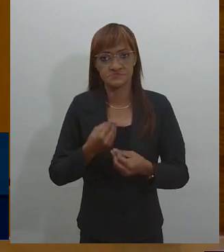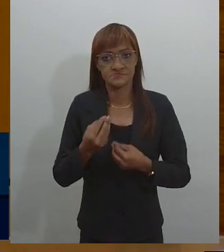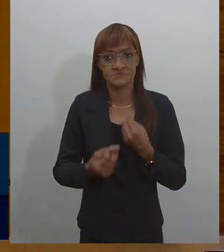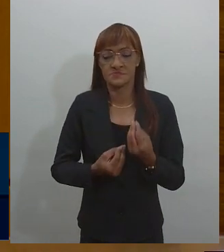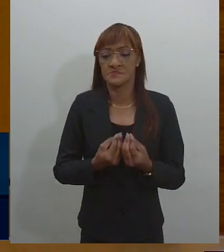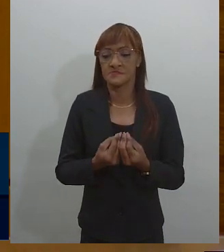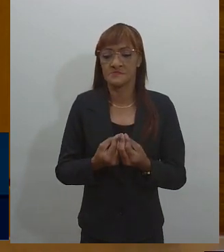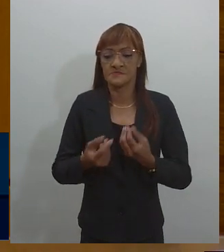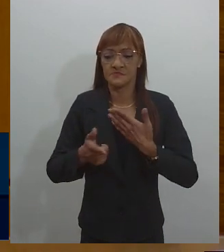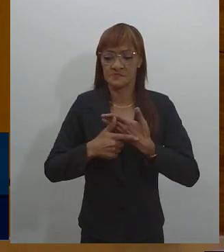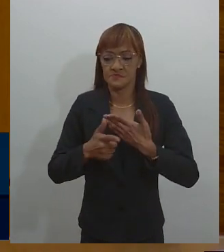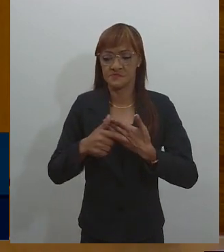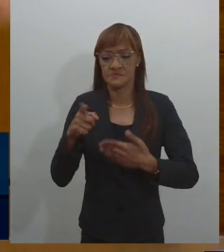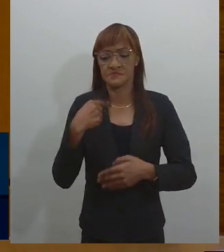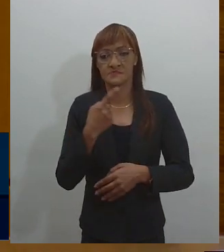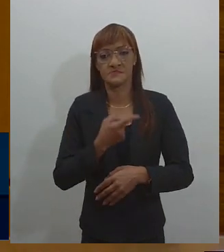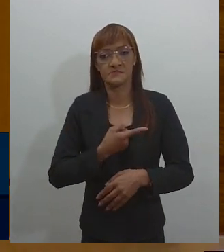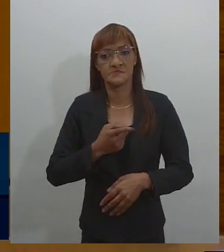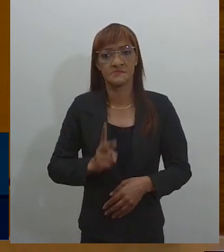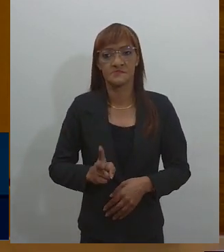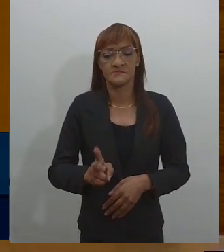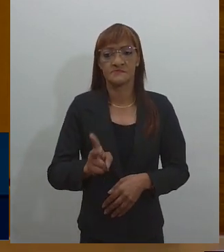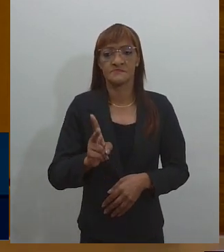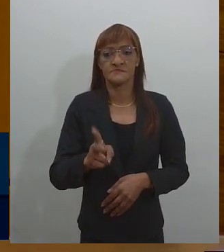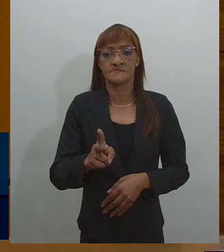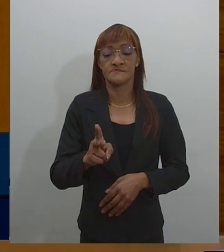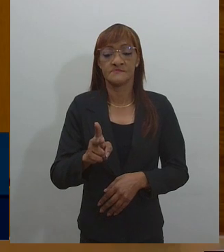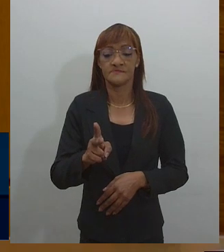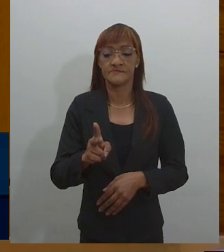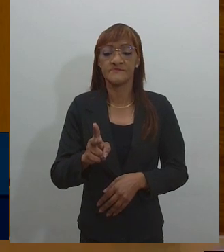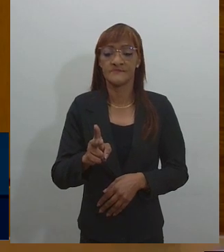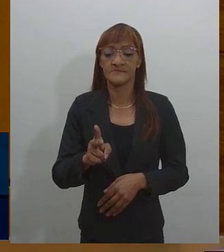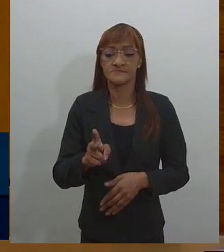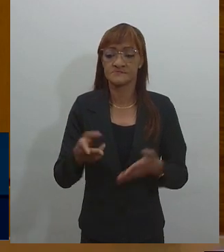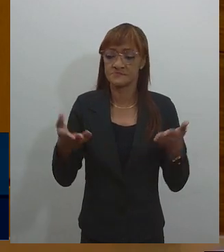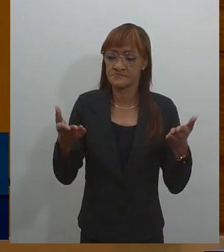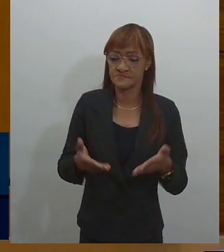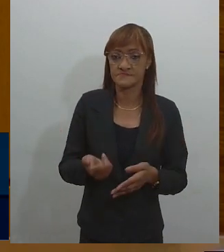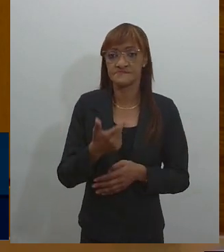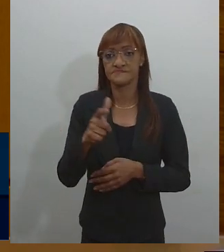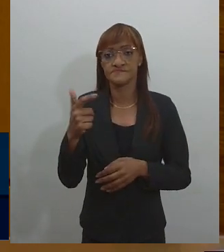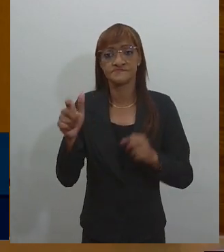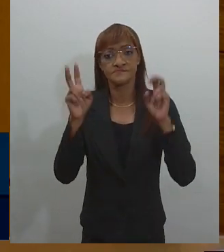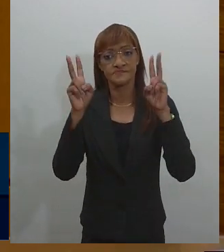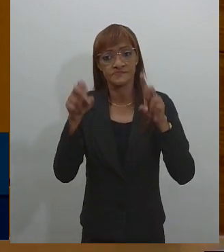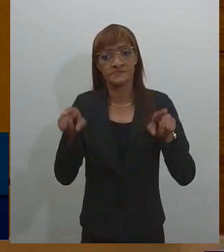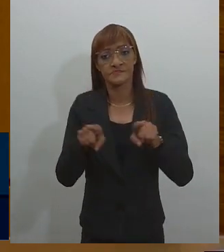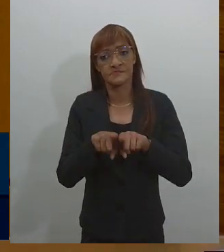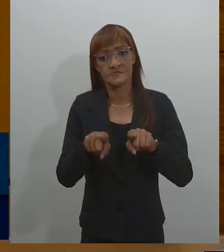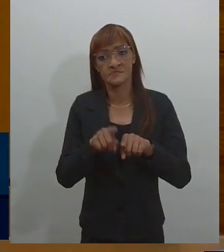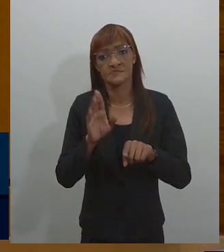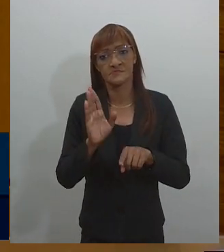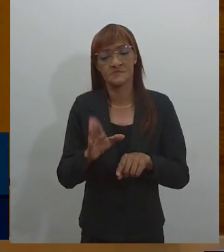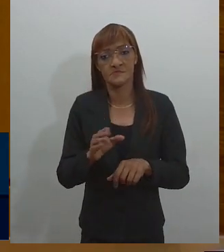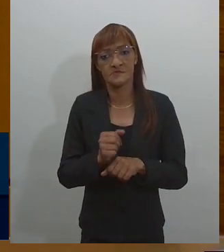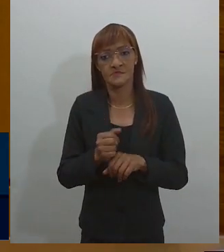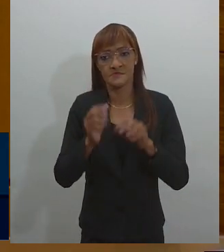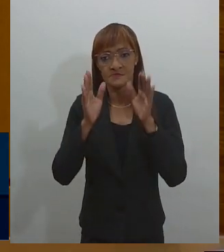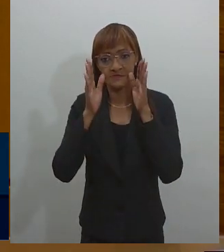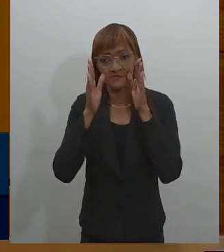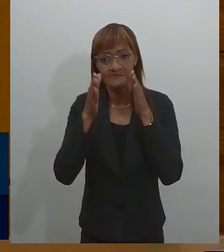Assembleia essa e outras demandas, não só envolvendo rodovias, mas essa em específico nós fizemos questão de pontuar na manhã de hoje, porque